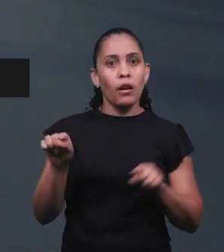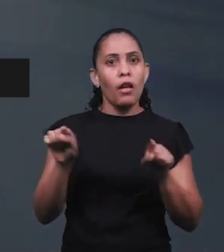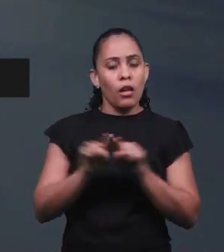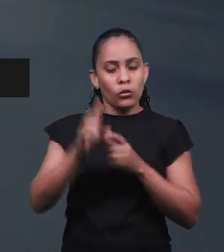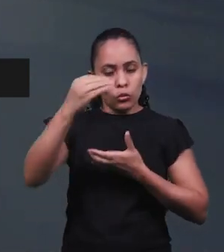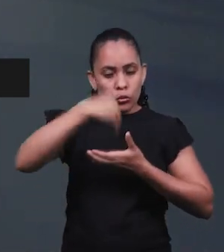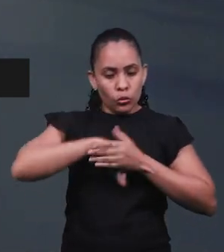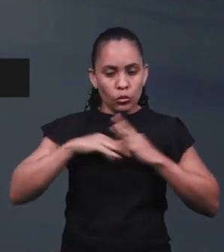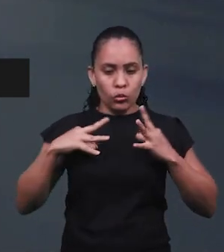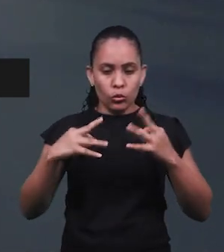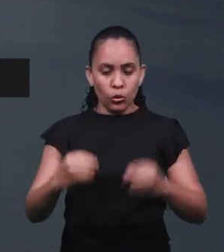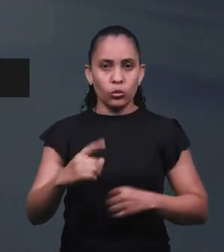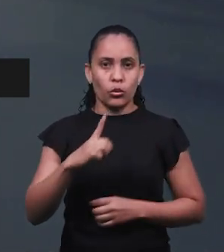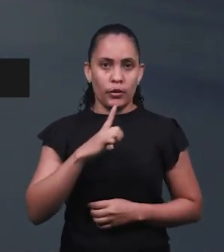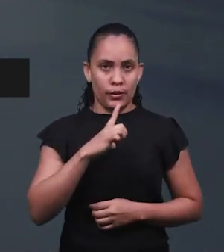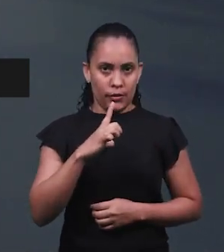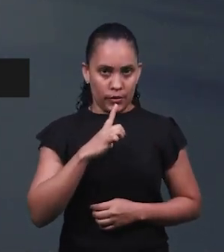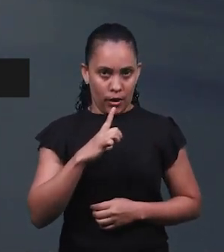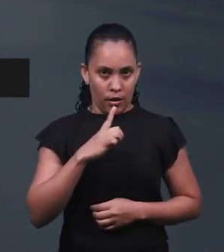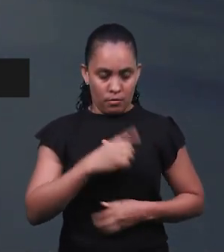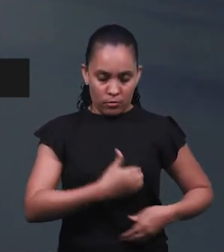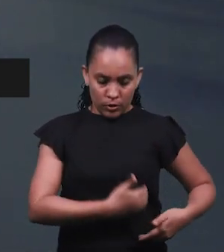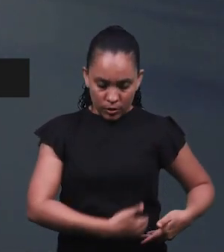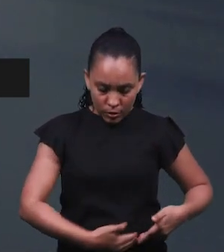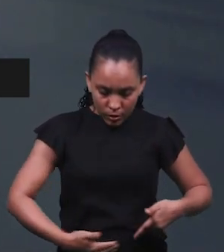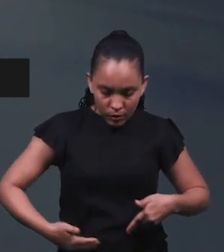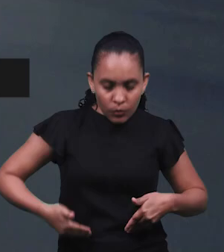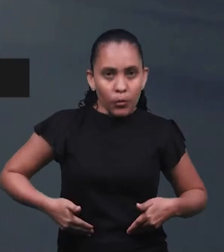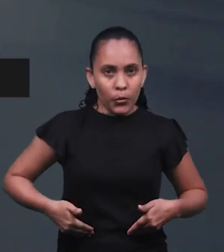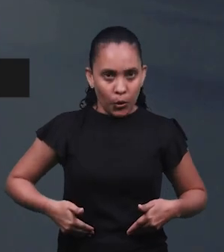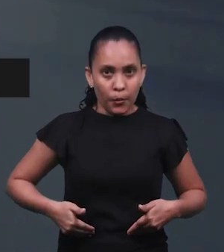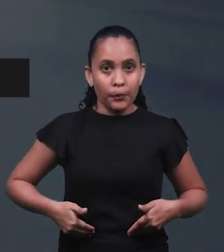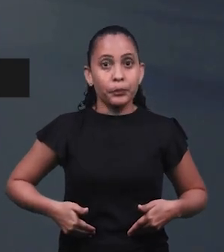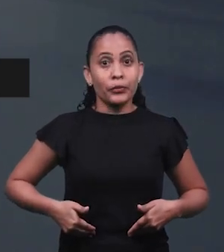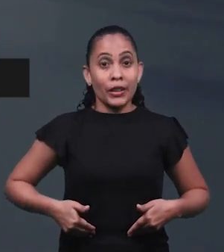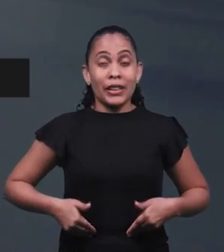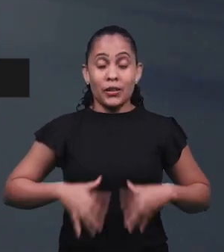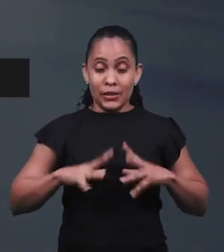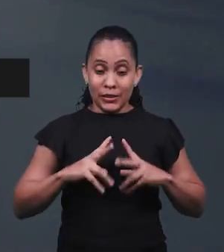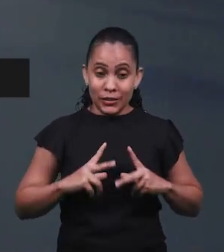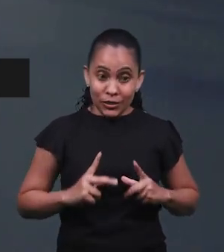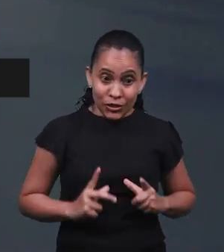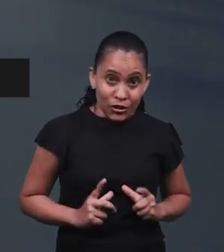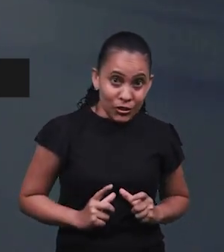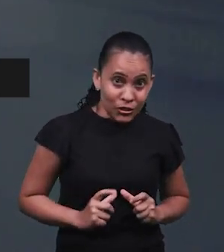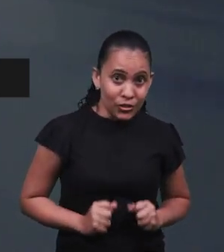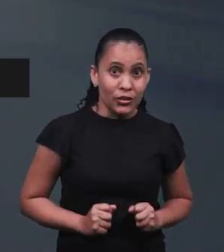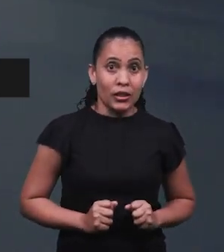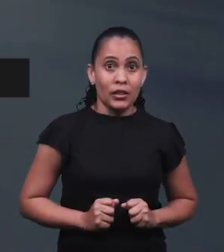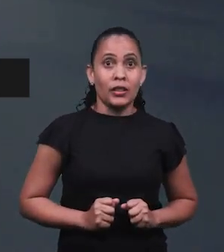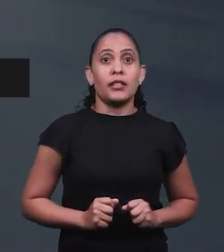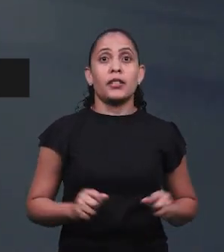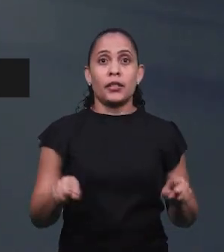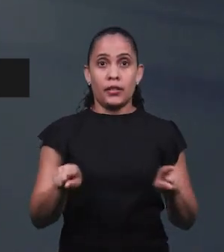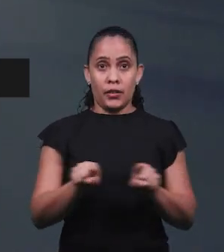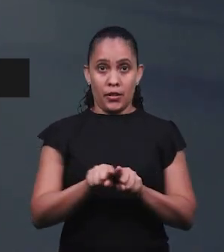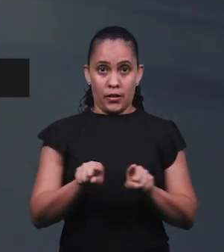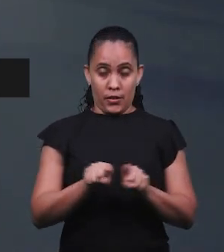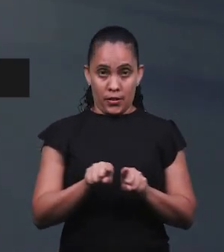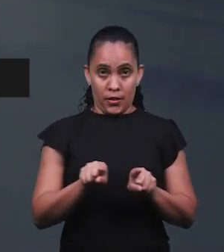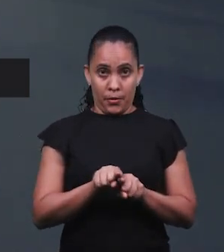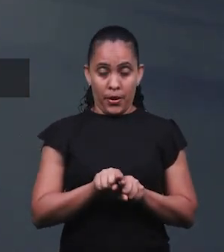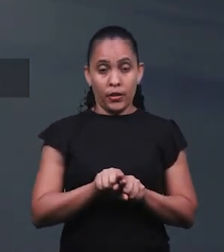nós temos na cavidade abdominal. Então, essa diálise peritoneal é colocar um catéter, que é um catéter